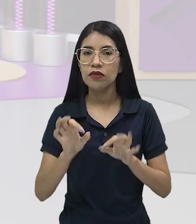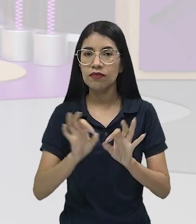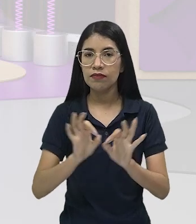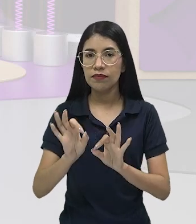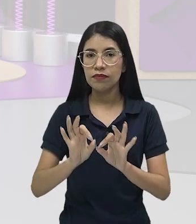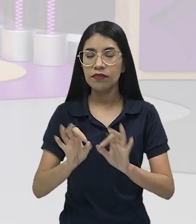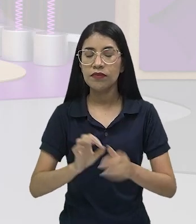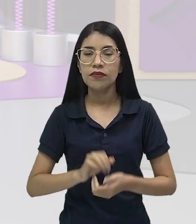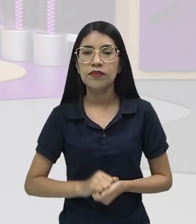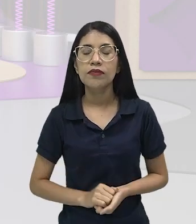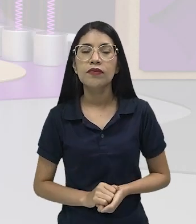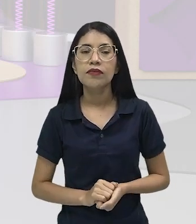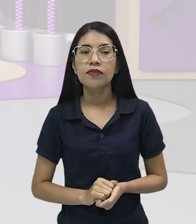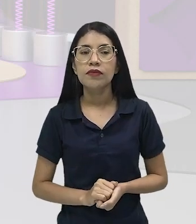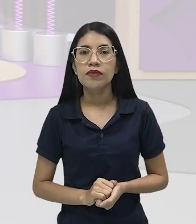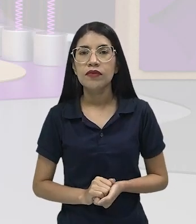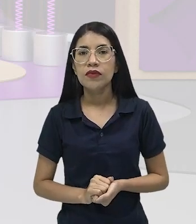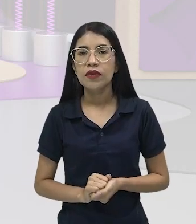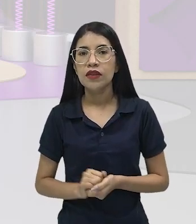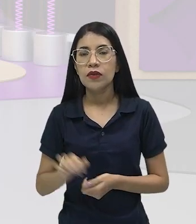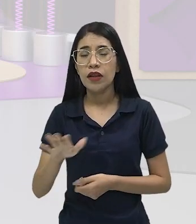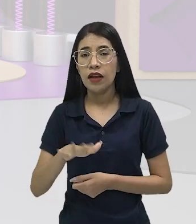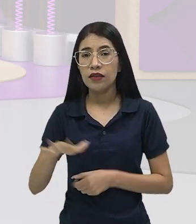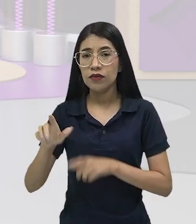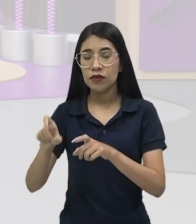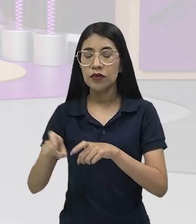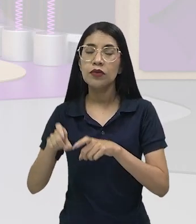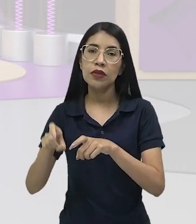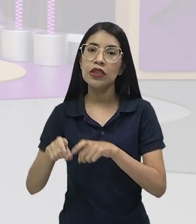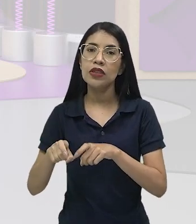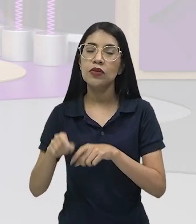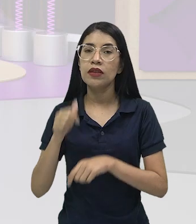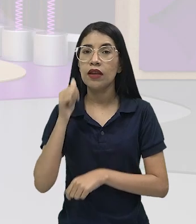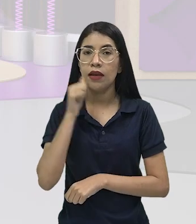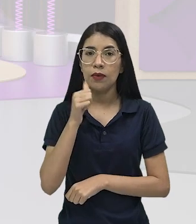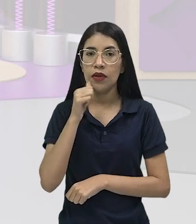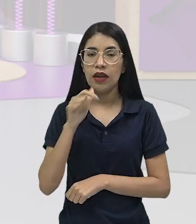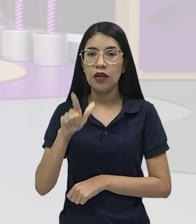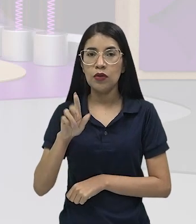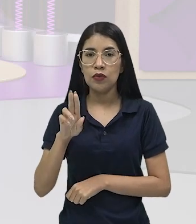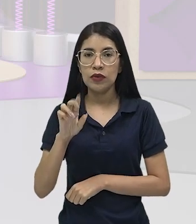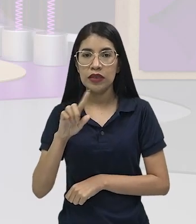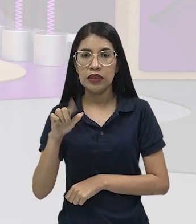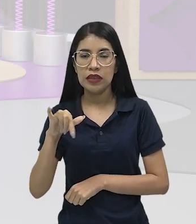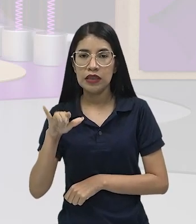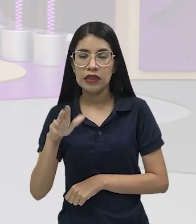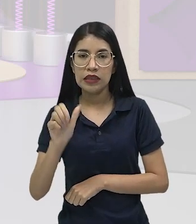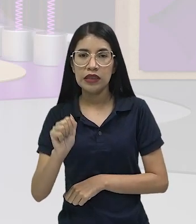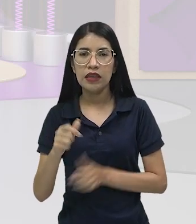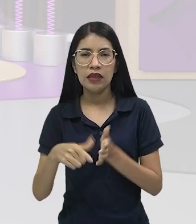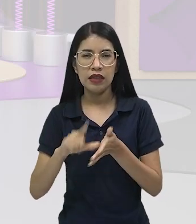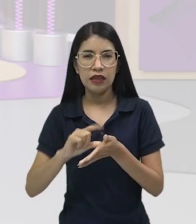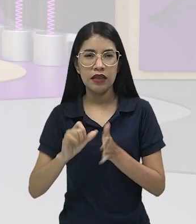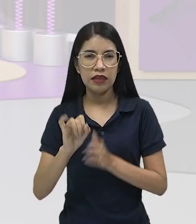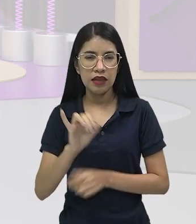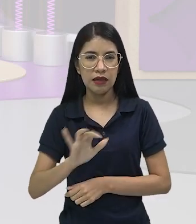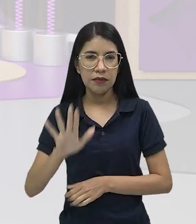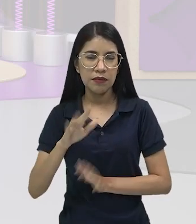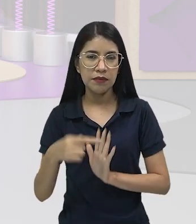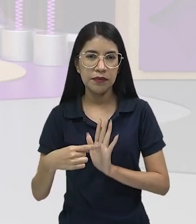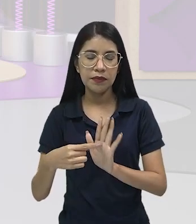aí, ó, no sítio de Luzia, que era exatamente o sítio que eu mostrei anteriormente,